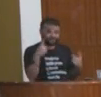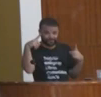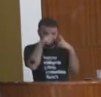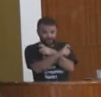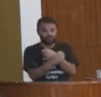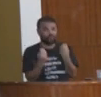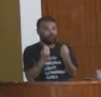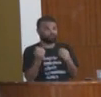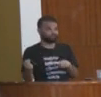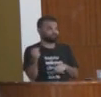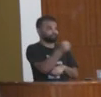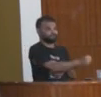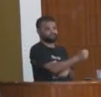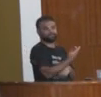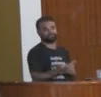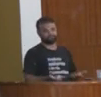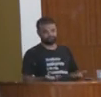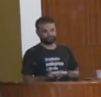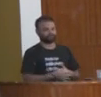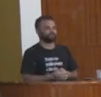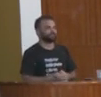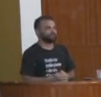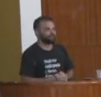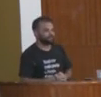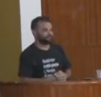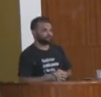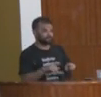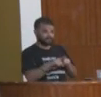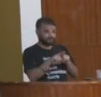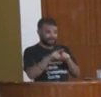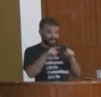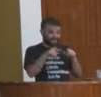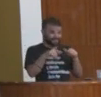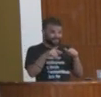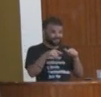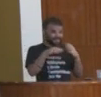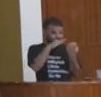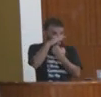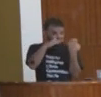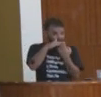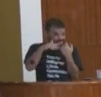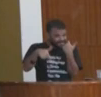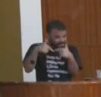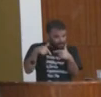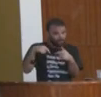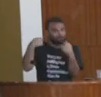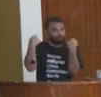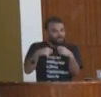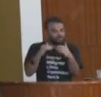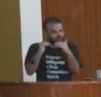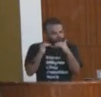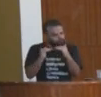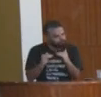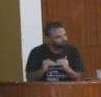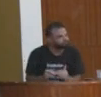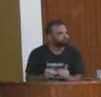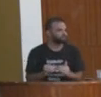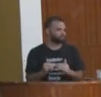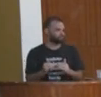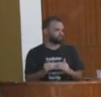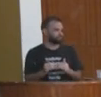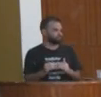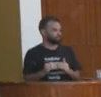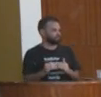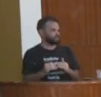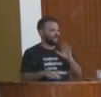Também falar das empresas que precisam descer a régua. Nós estamos falando de pessoas que, por muitos